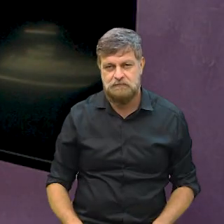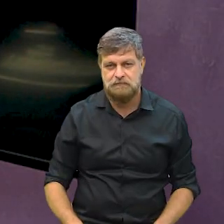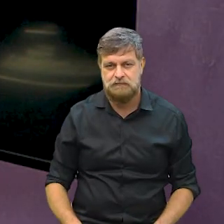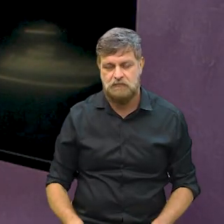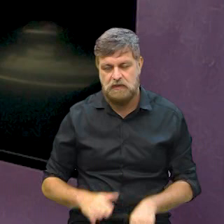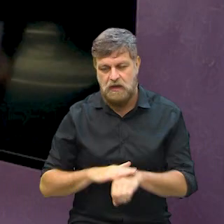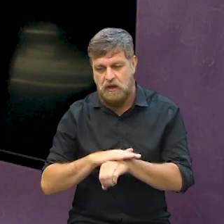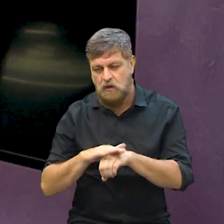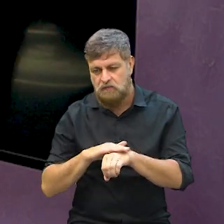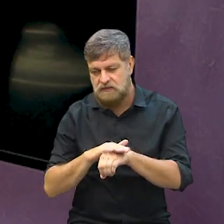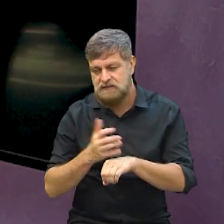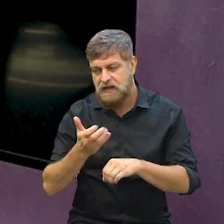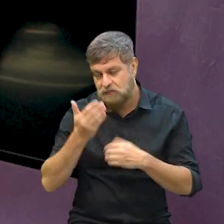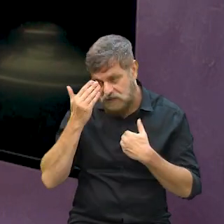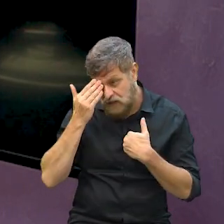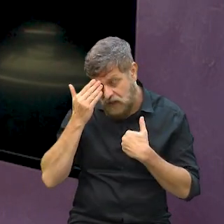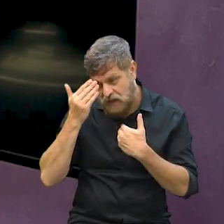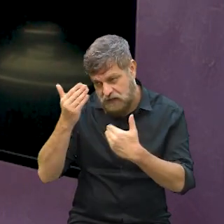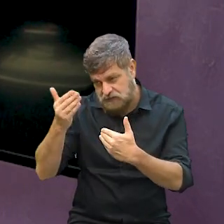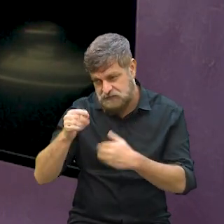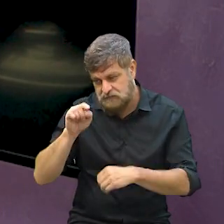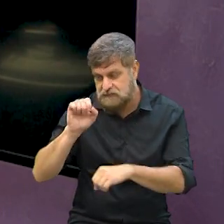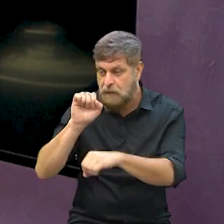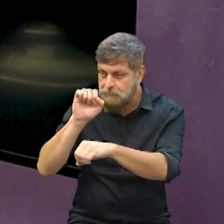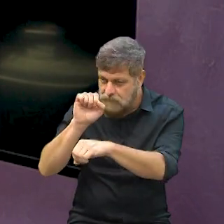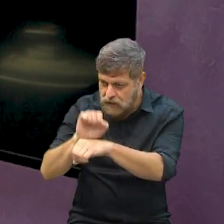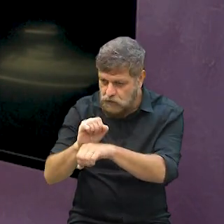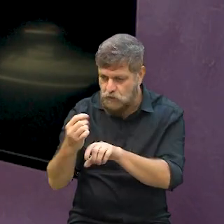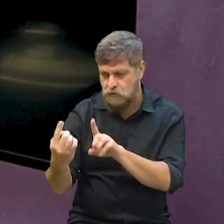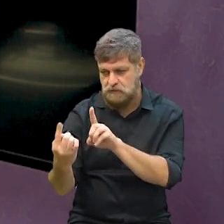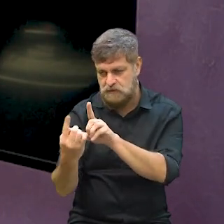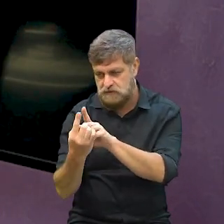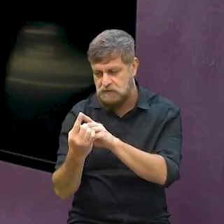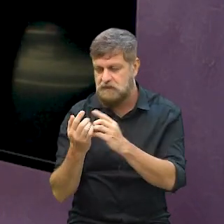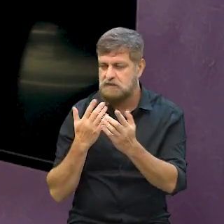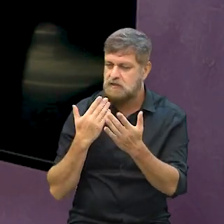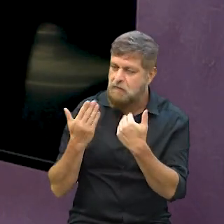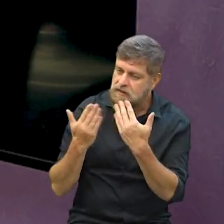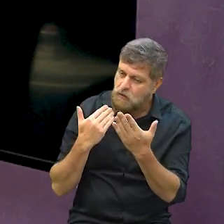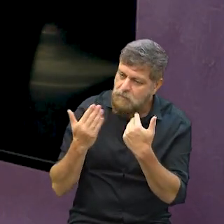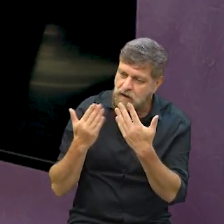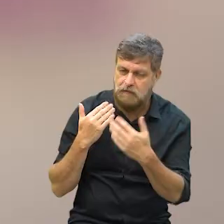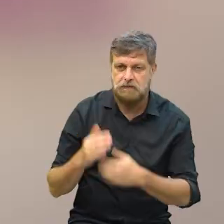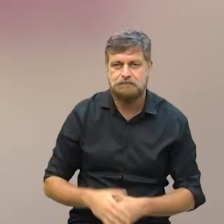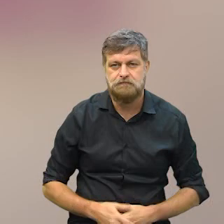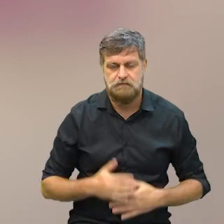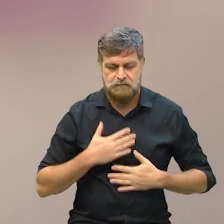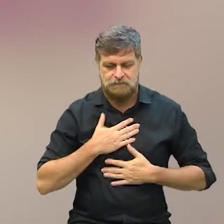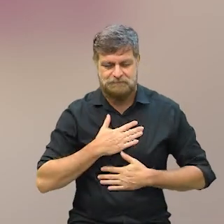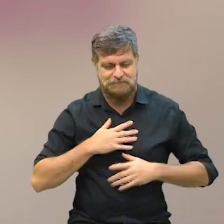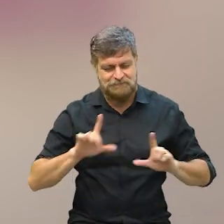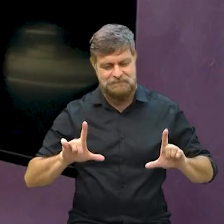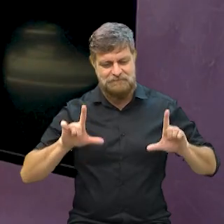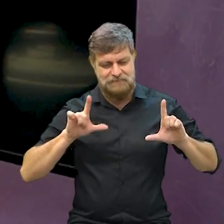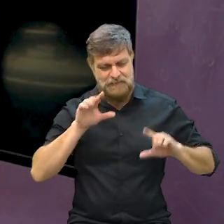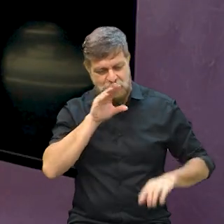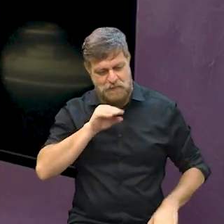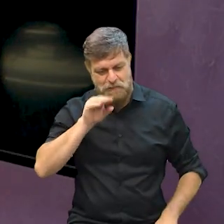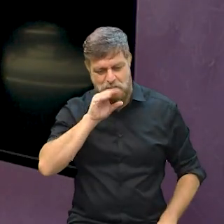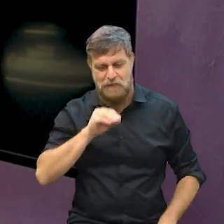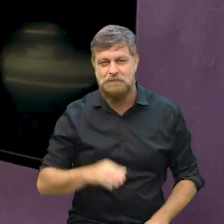voltar a conversar, eu quero te agradecer de novo por parar aí seus atendimentos e bater esse papo com a gente. Prazer estar aqui com você.